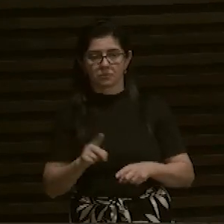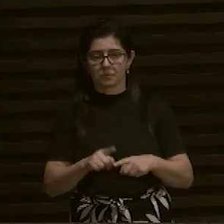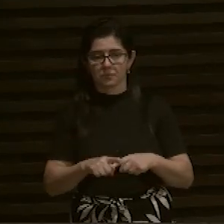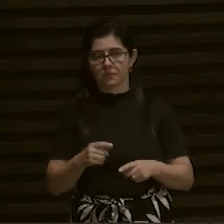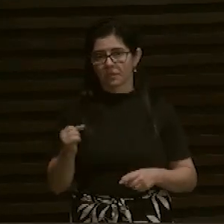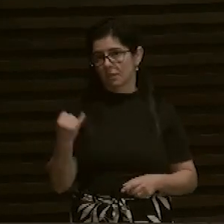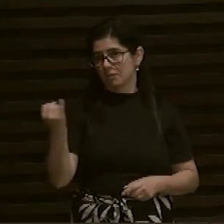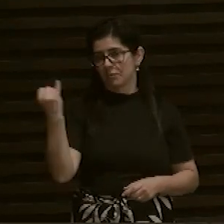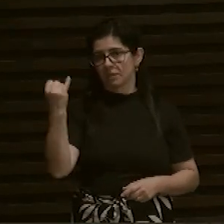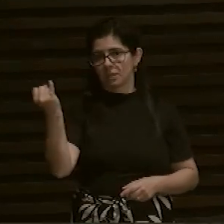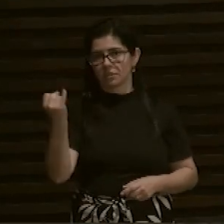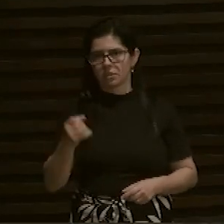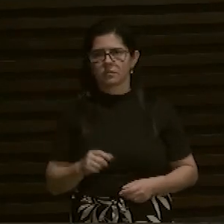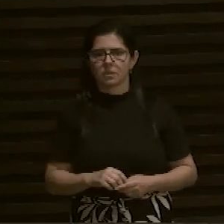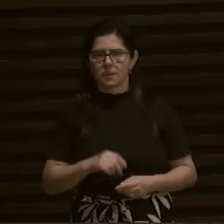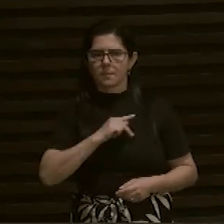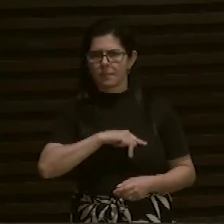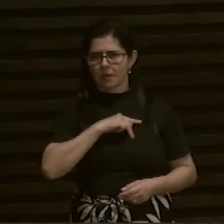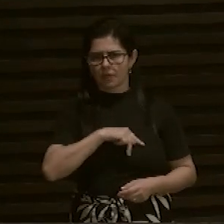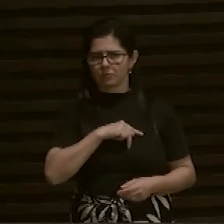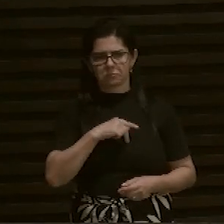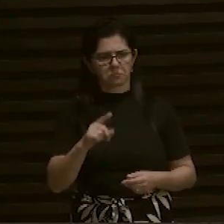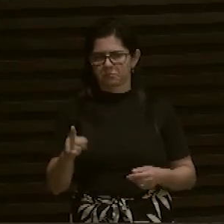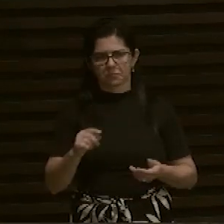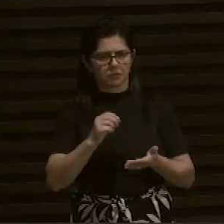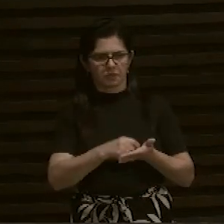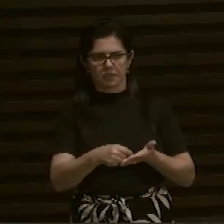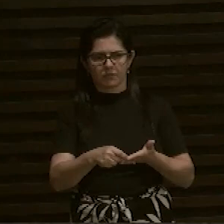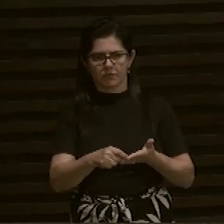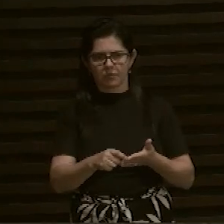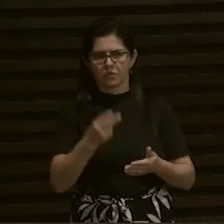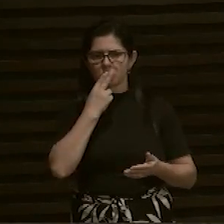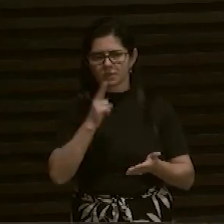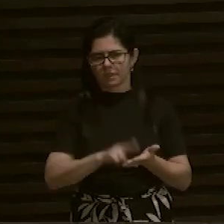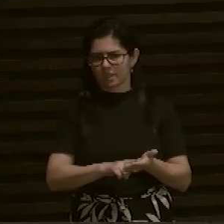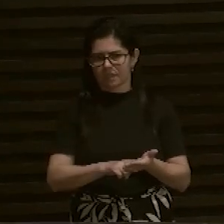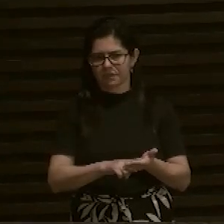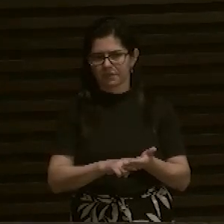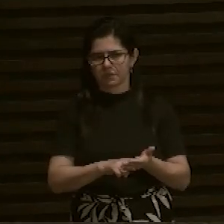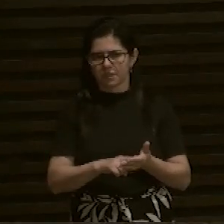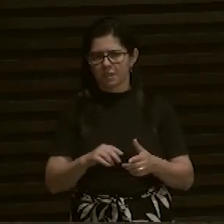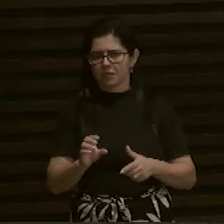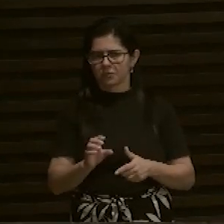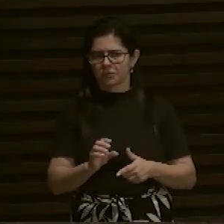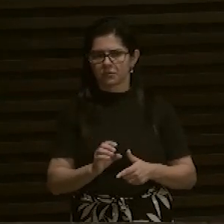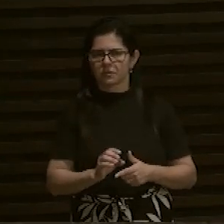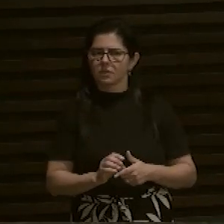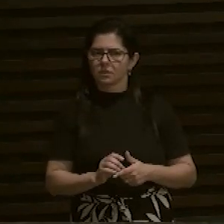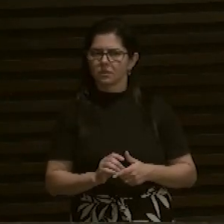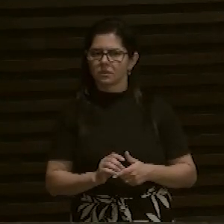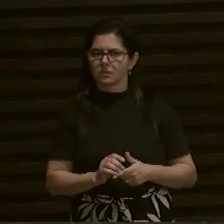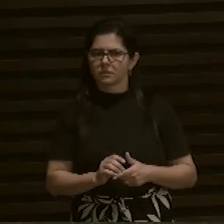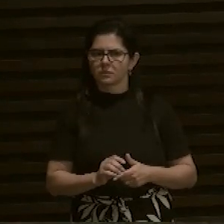Então, Paulo, ele não escreveu essa carta aos coríntios de maneira eloquente. Né? Ele não falou com os coríntios de maneira eloquente, nós vamos